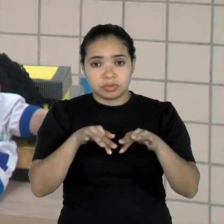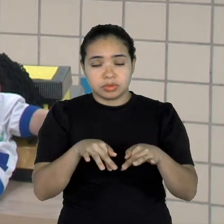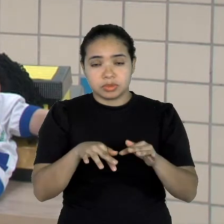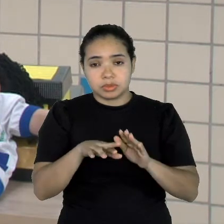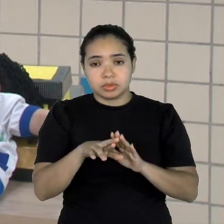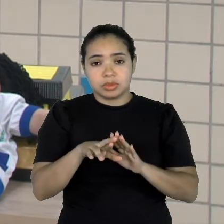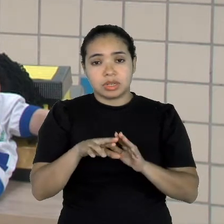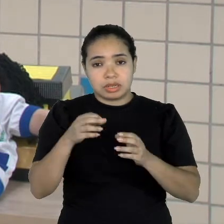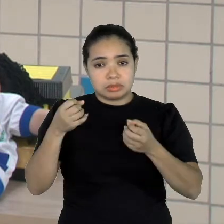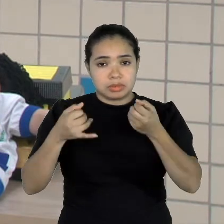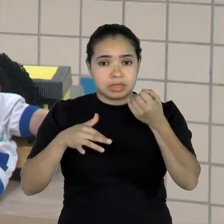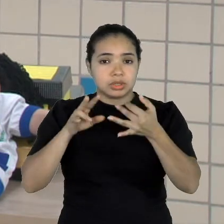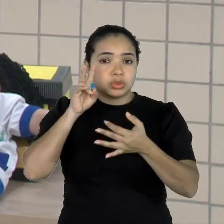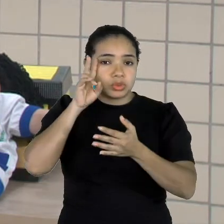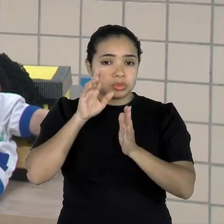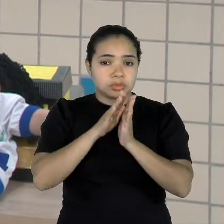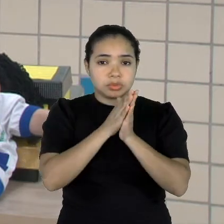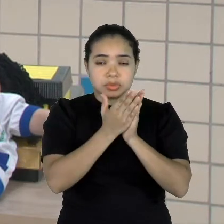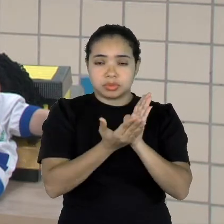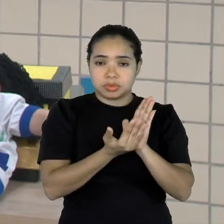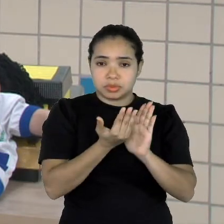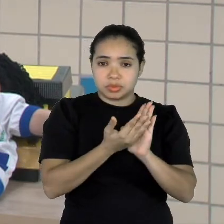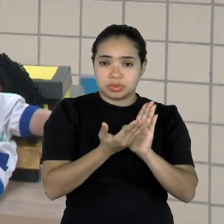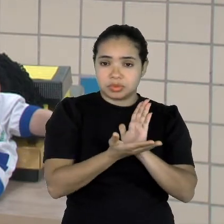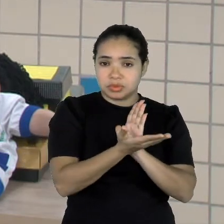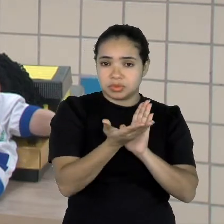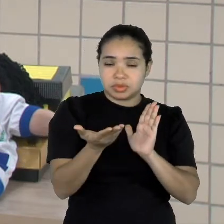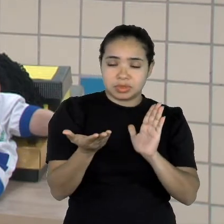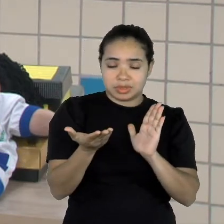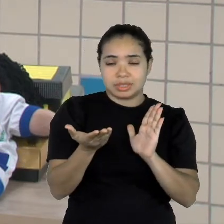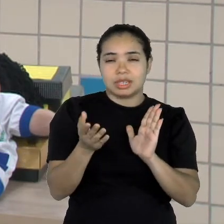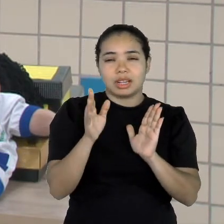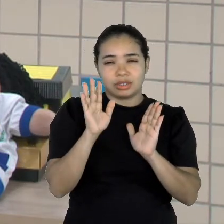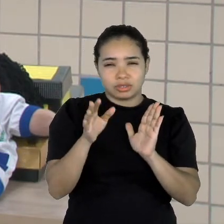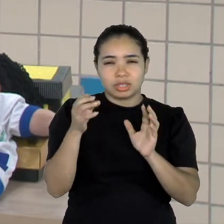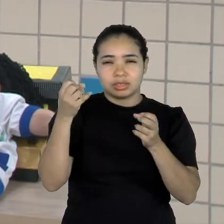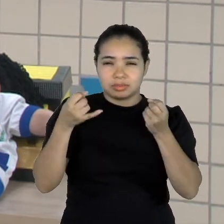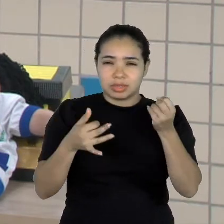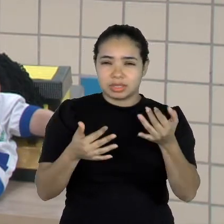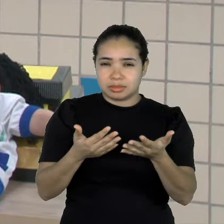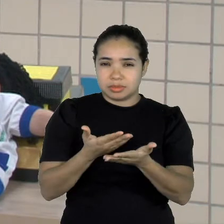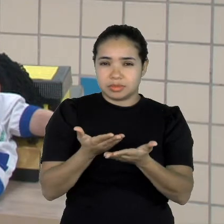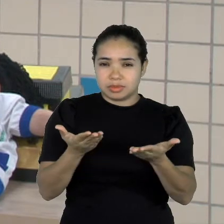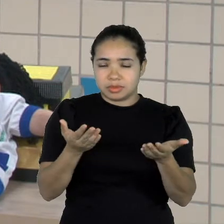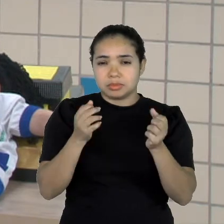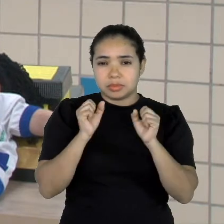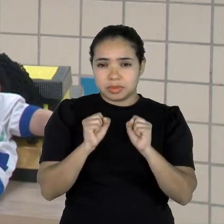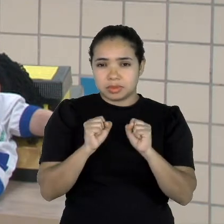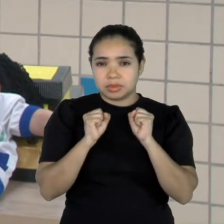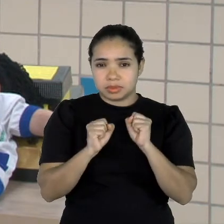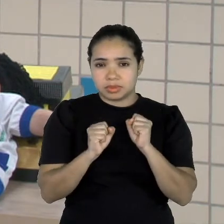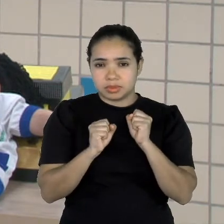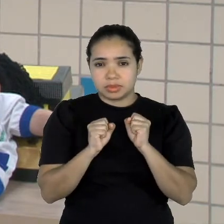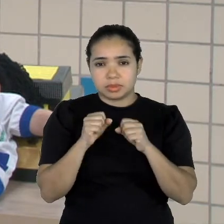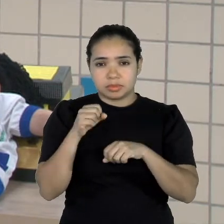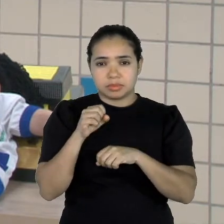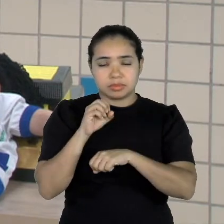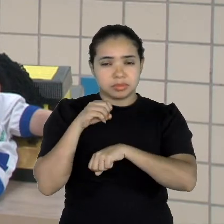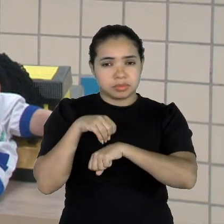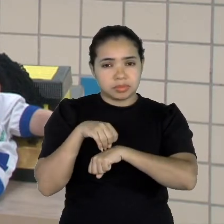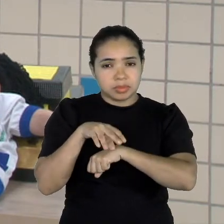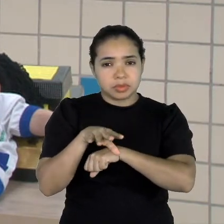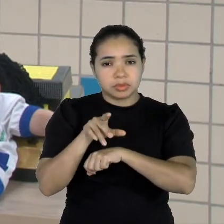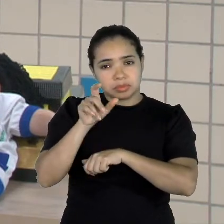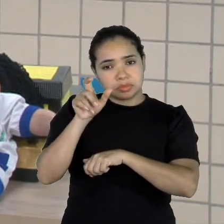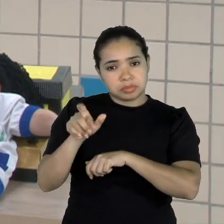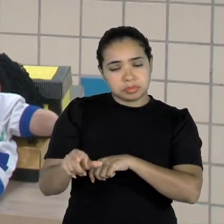relato, que também está no material de vocês, esse é um relato, como eu falei no início para vocês, que pode estar sendo contado por outra pessoa